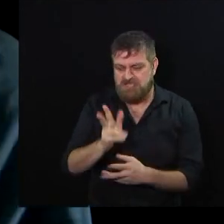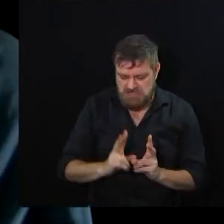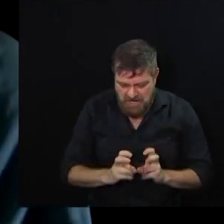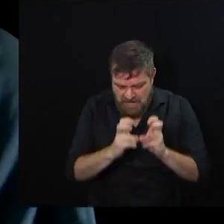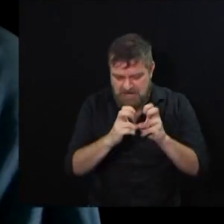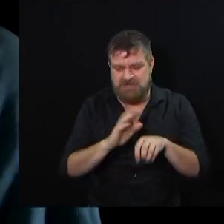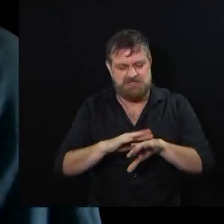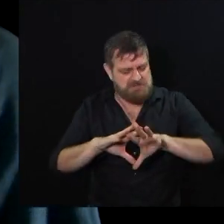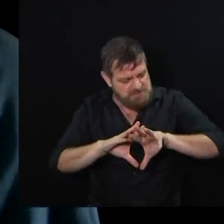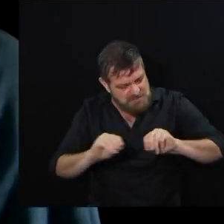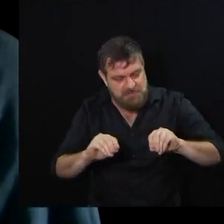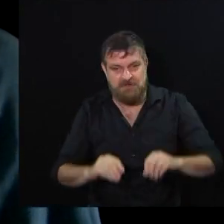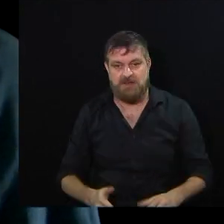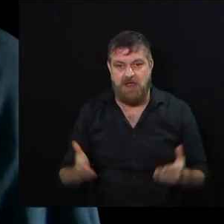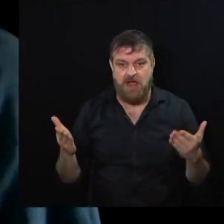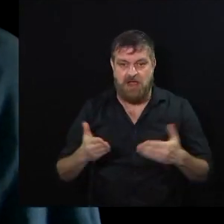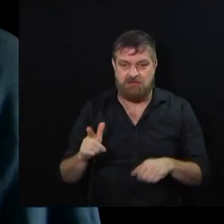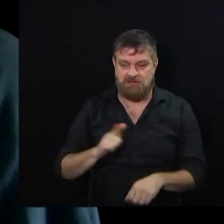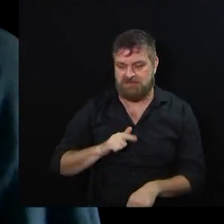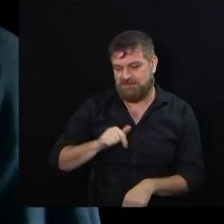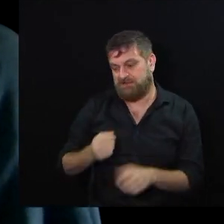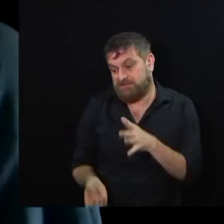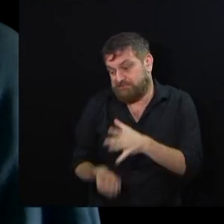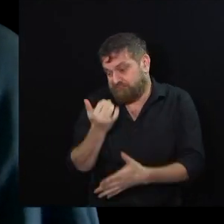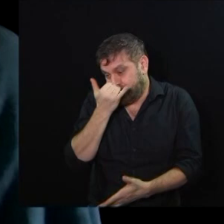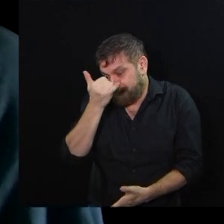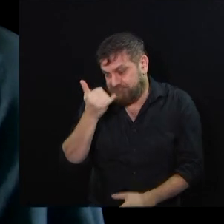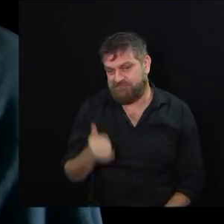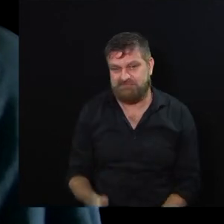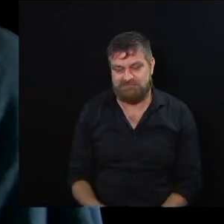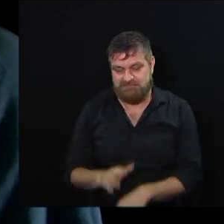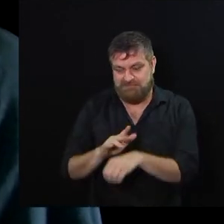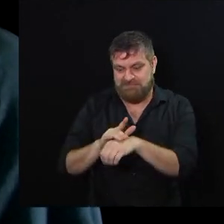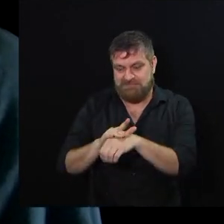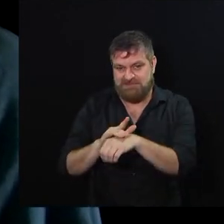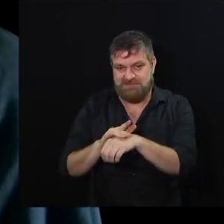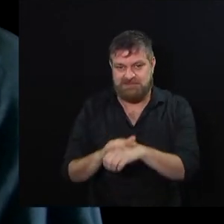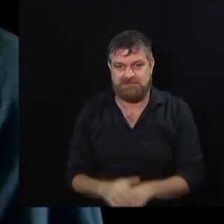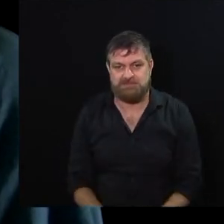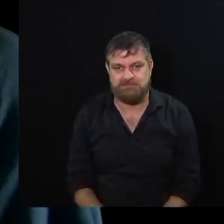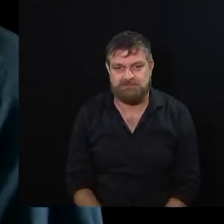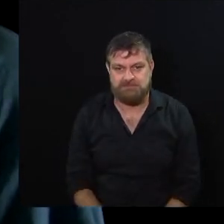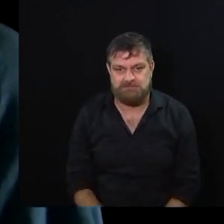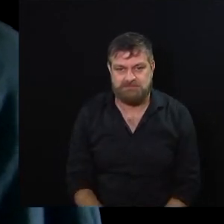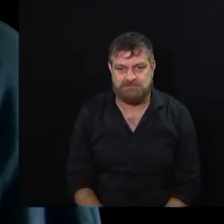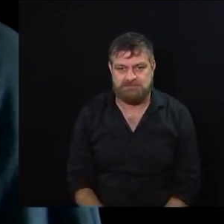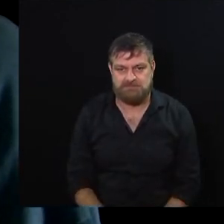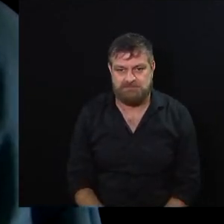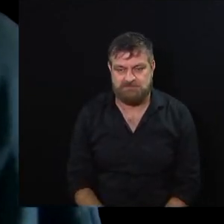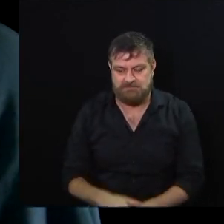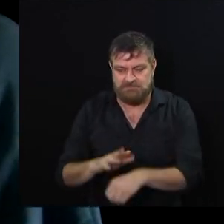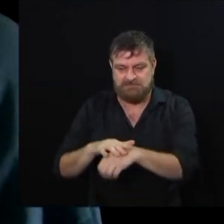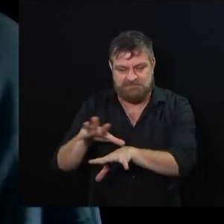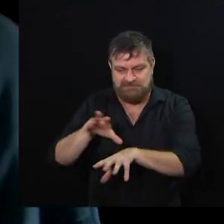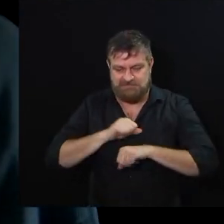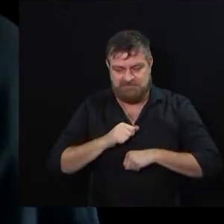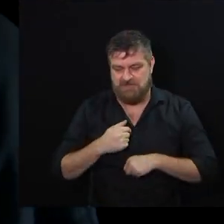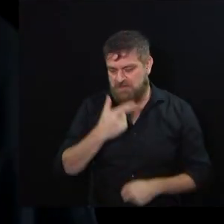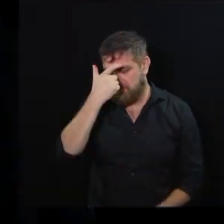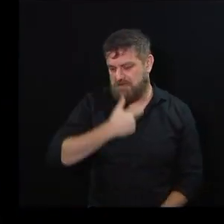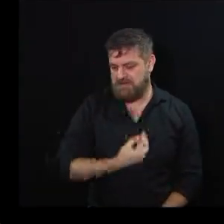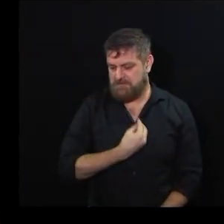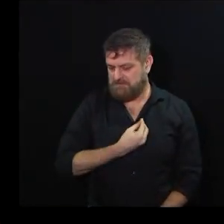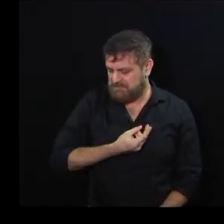Agora Deus se trouxe aqui. Quer dizer, vem as doenças, vem em mim, mas não mata, né? Não mata, então eu fico